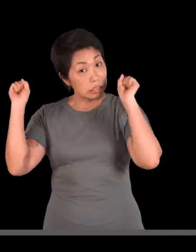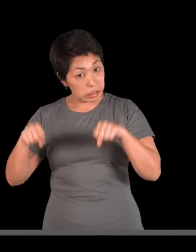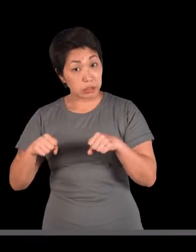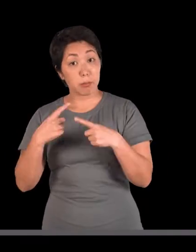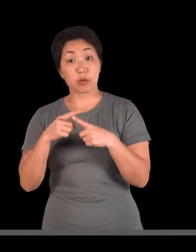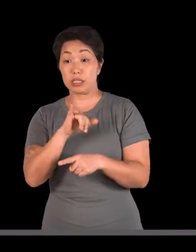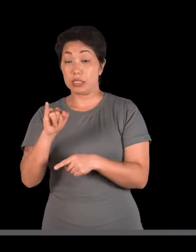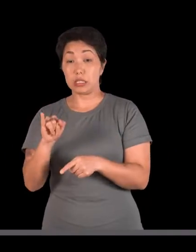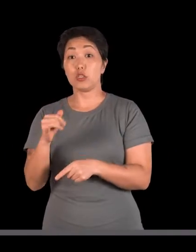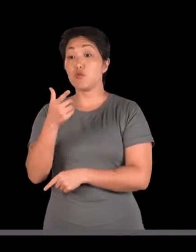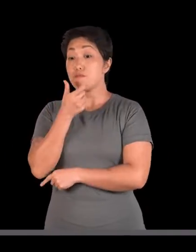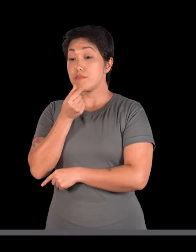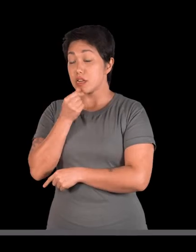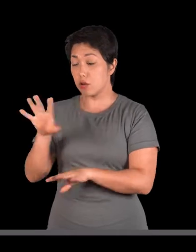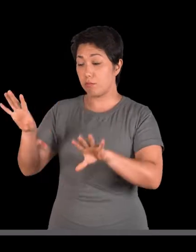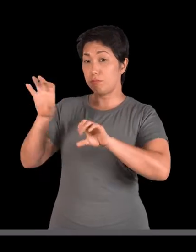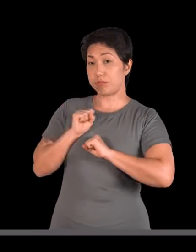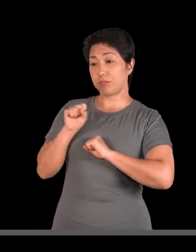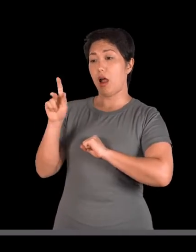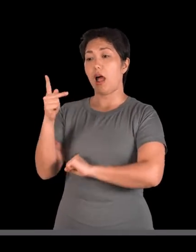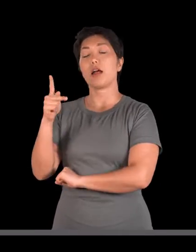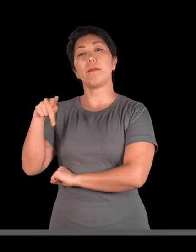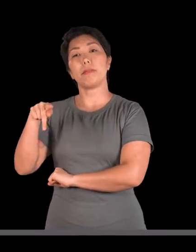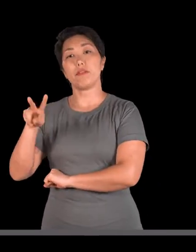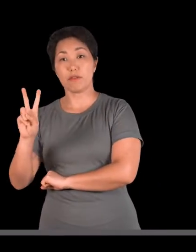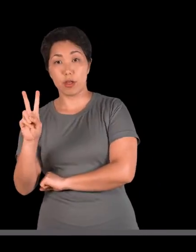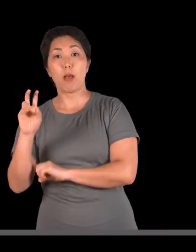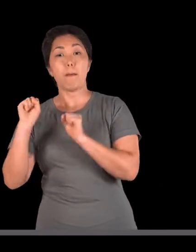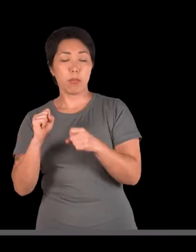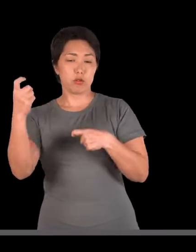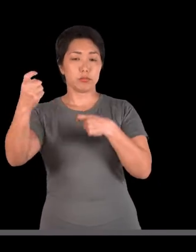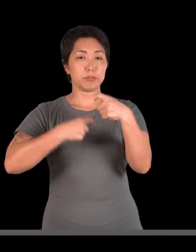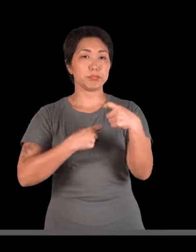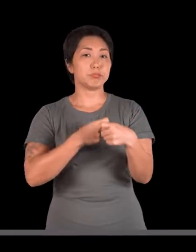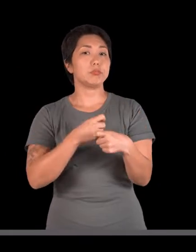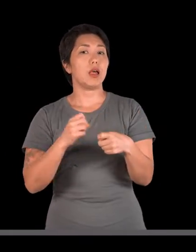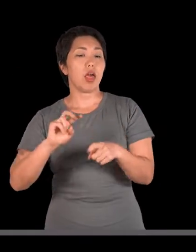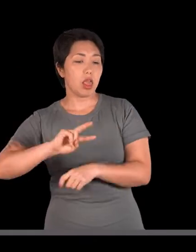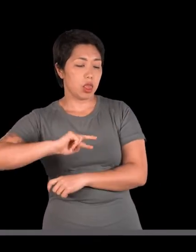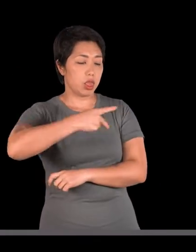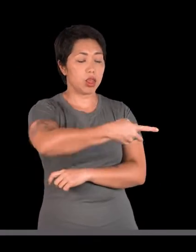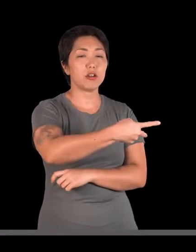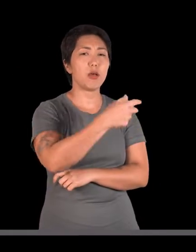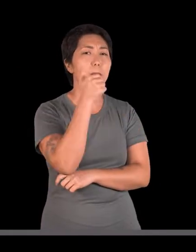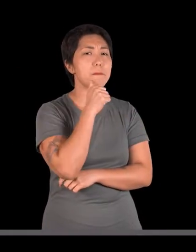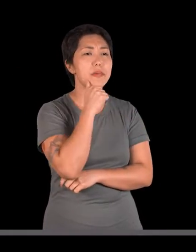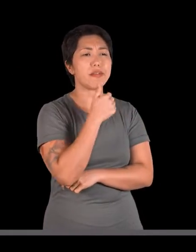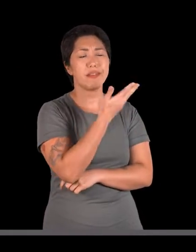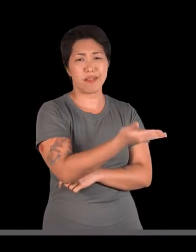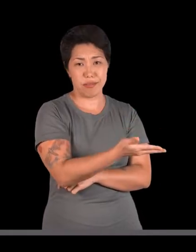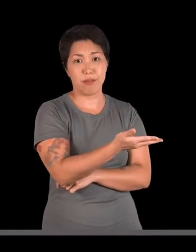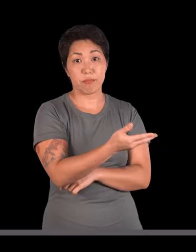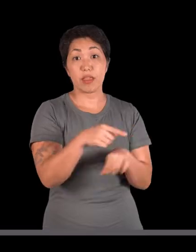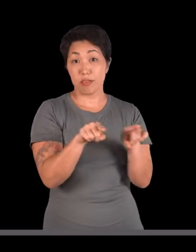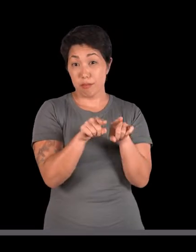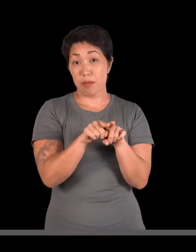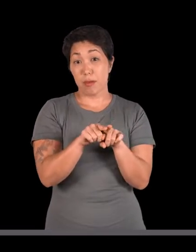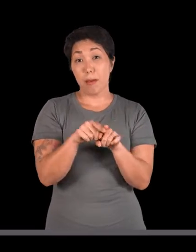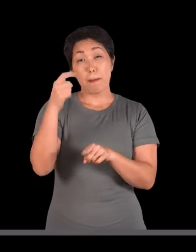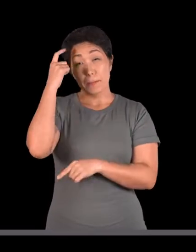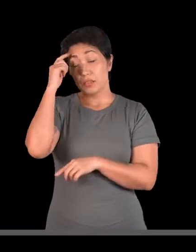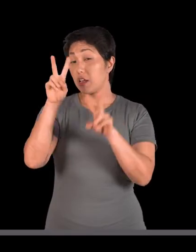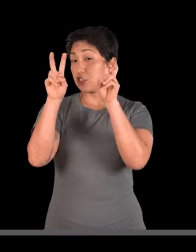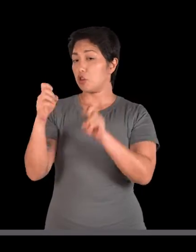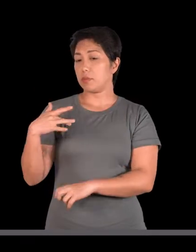se você é infectado com esse HPV, você vai passar esse HPV para uma menina, e temos aí, a gente tem que pensar muito sempre, quando a gente